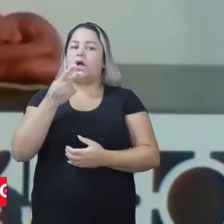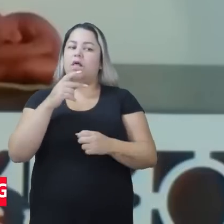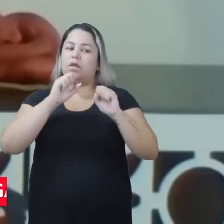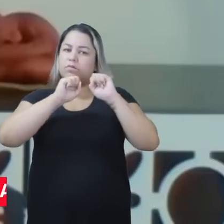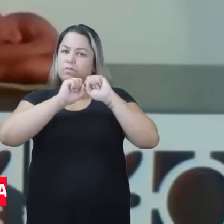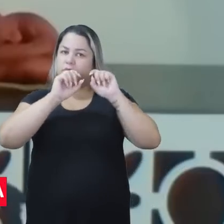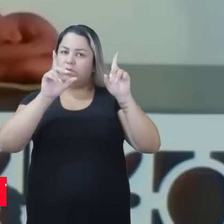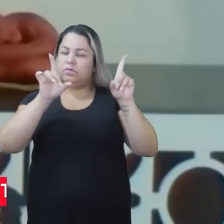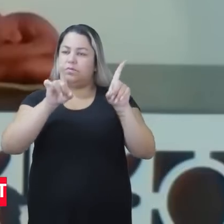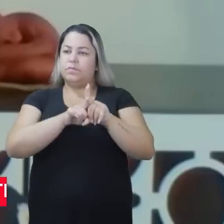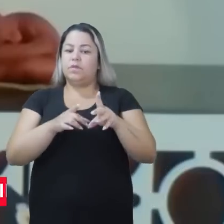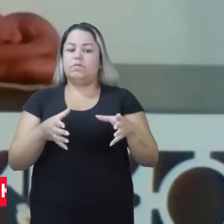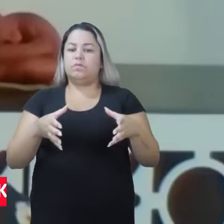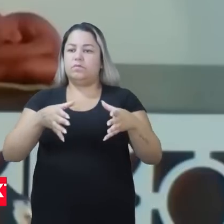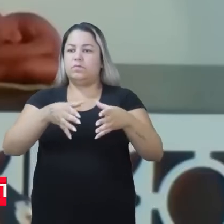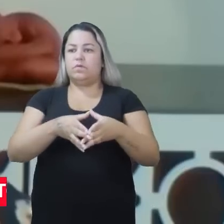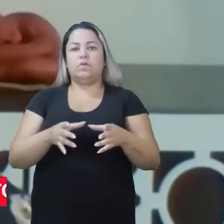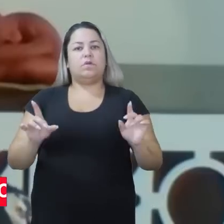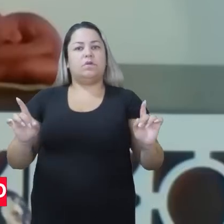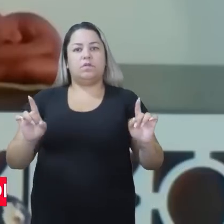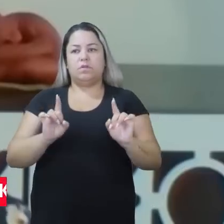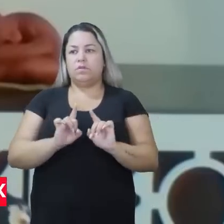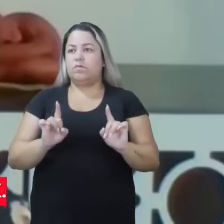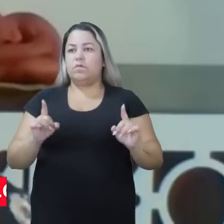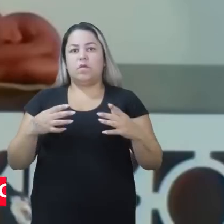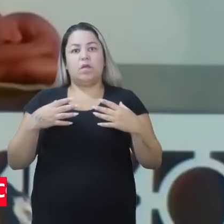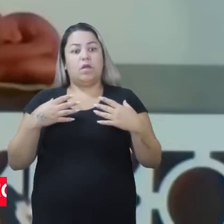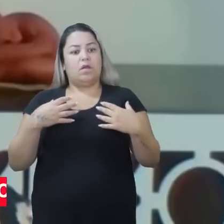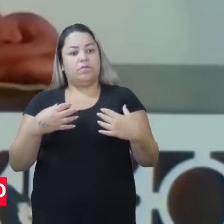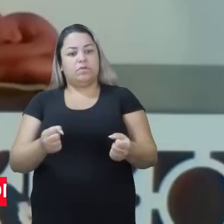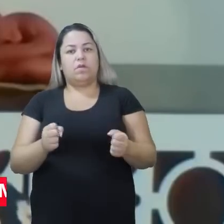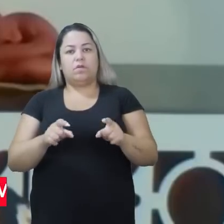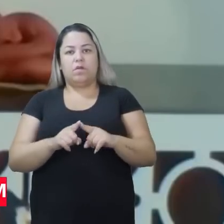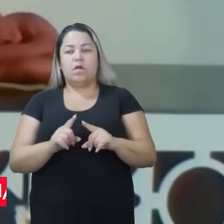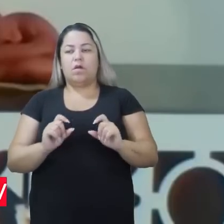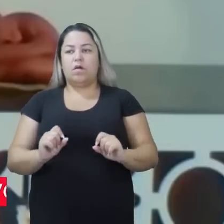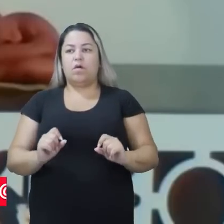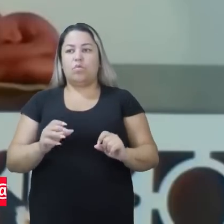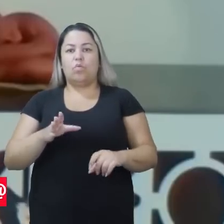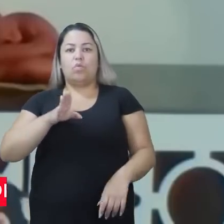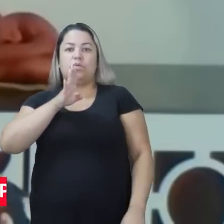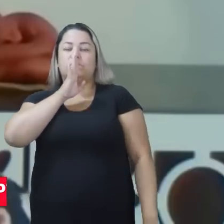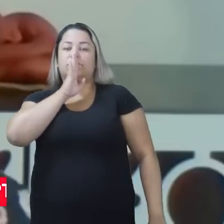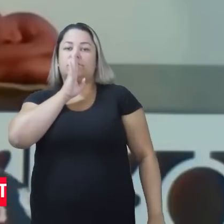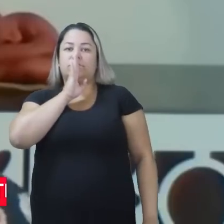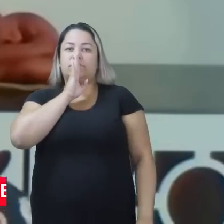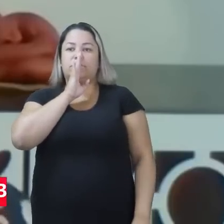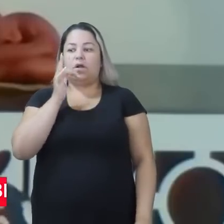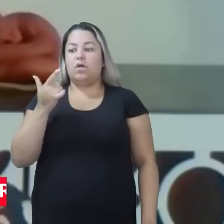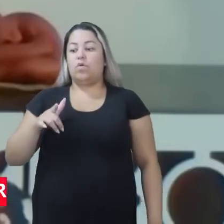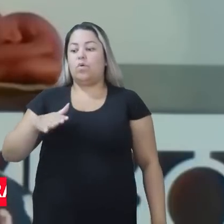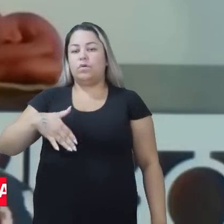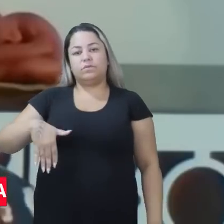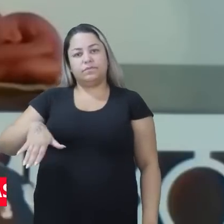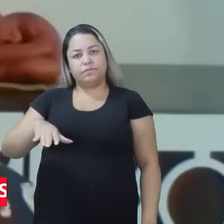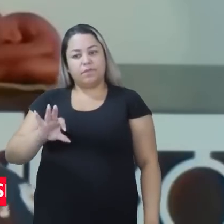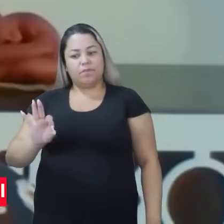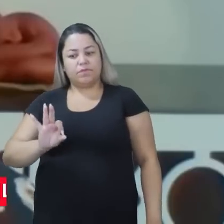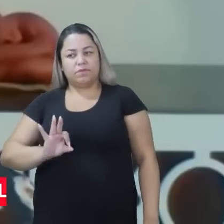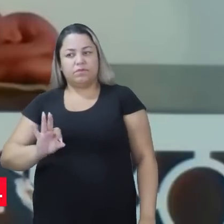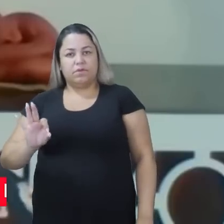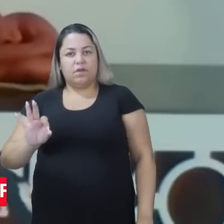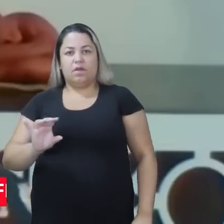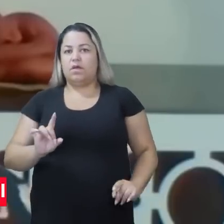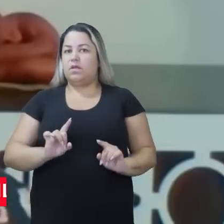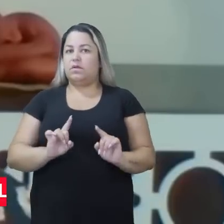que suas tropas não iriam aderir ao golpe. E o restante se calou. Ou seja, o restante